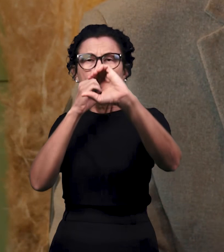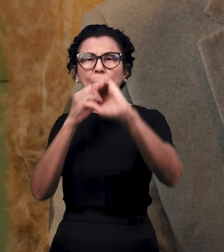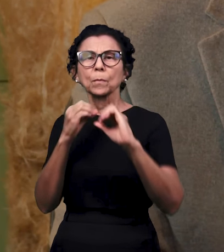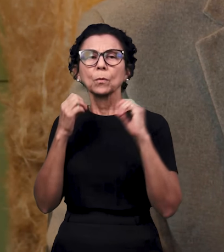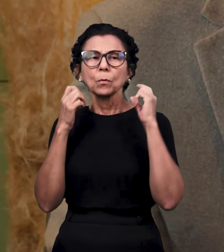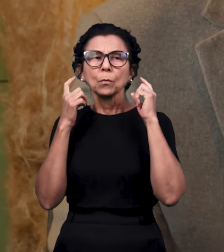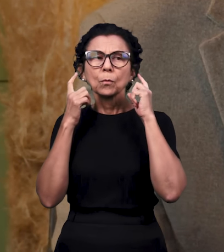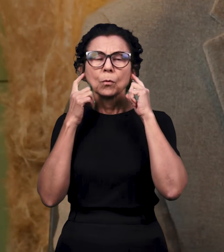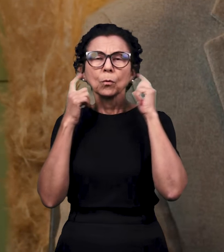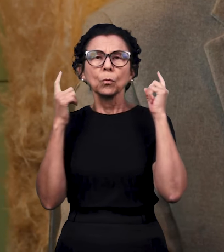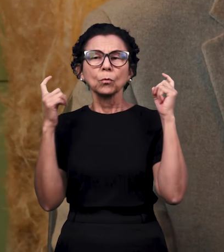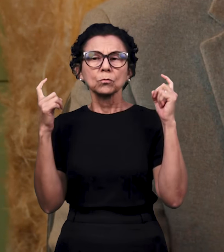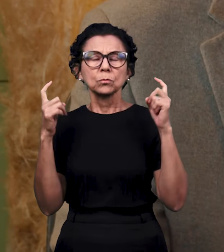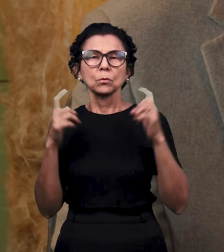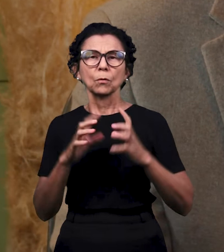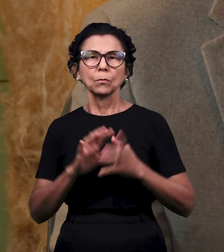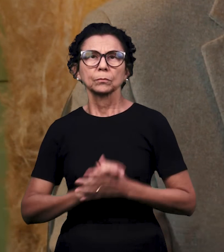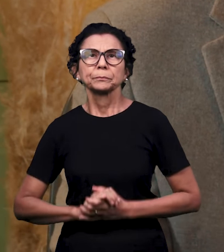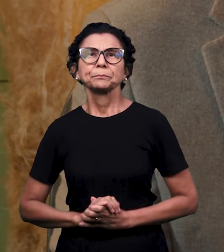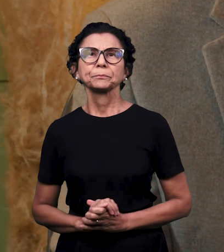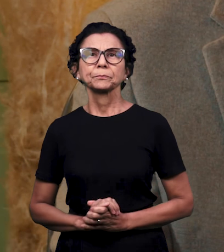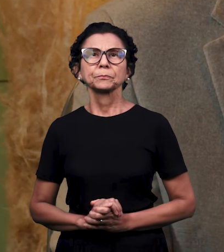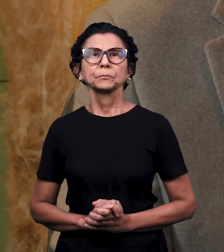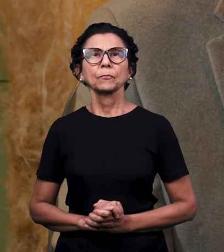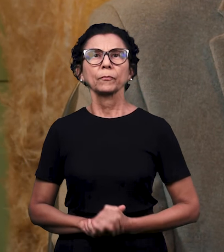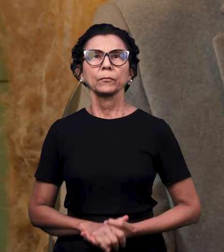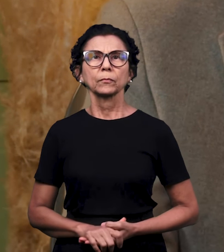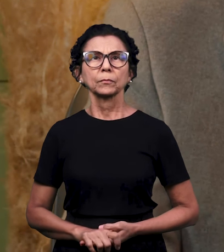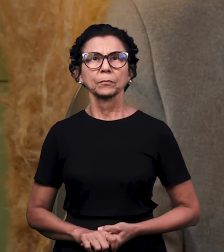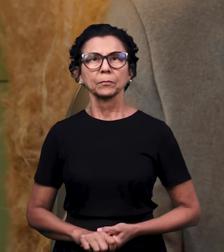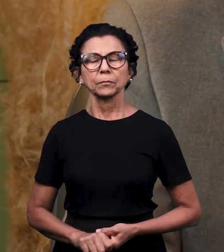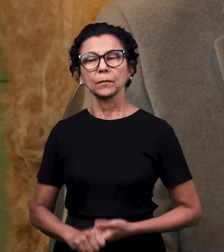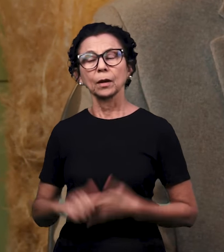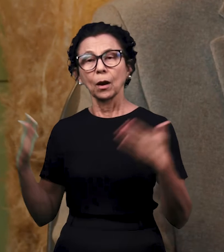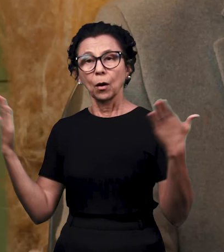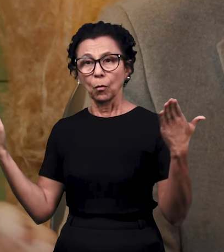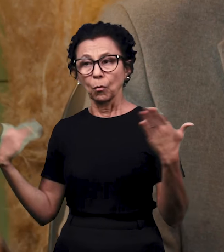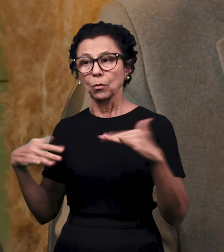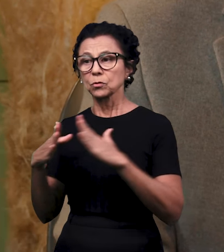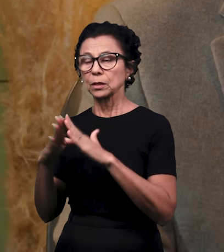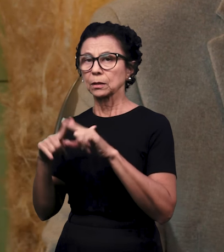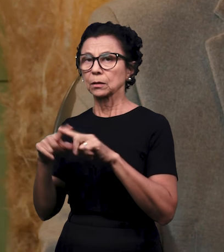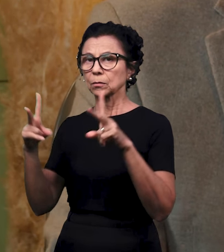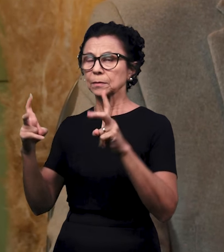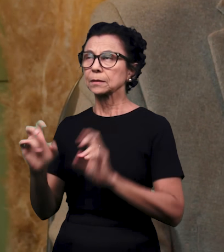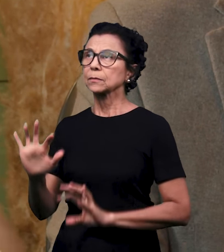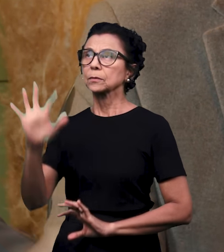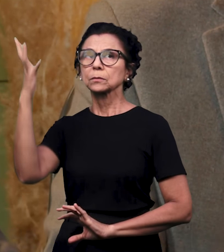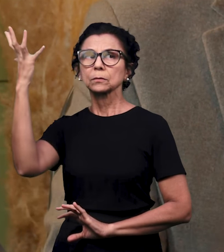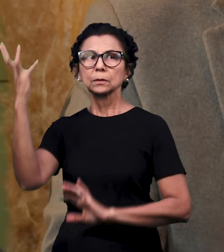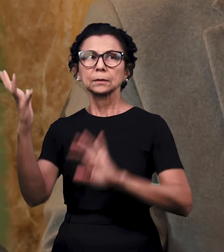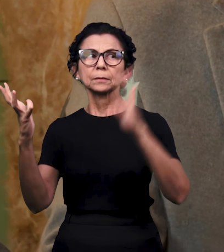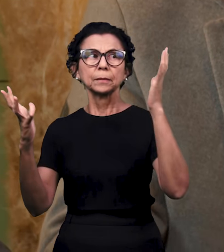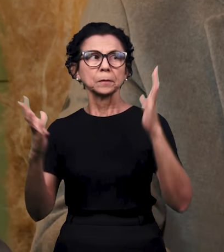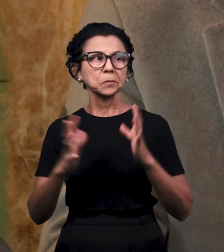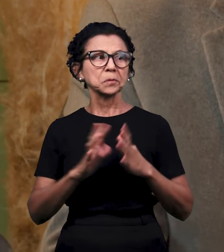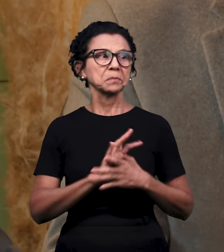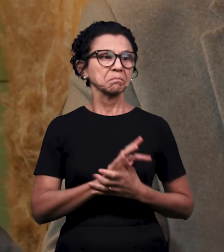E hoje nós estamos sendo convocados pelos sinais, pelo toque das